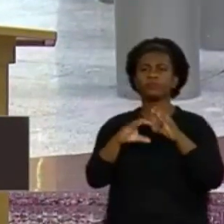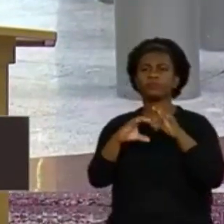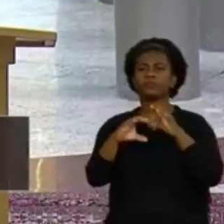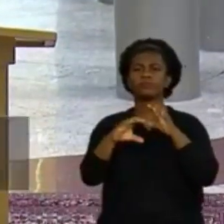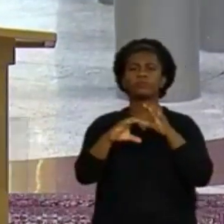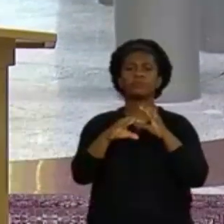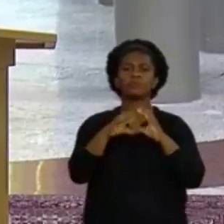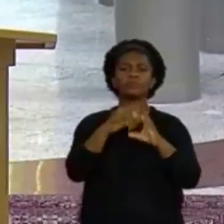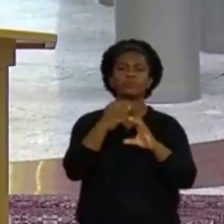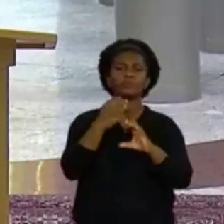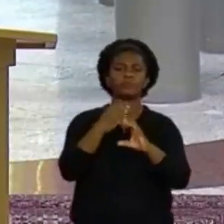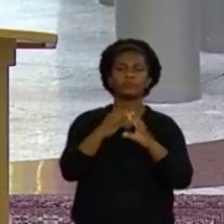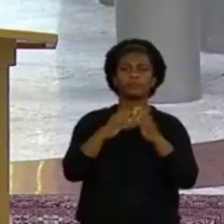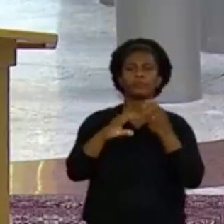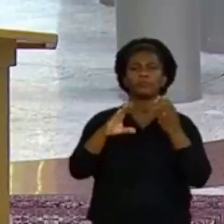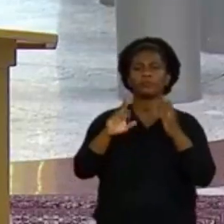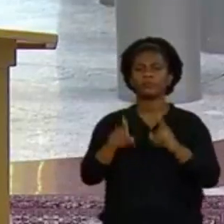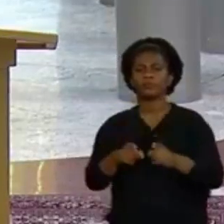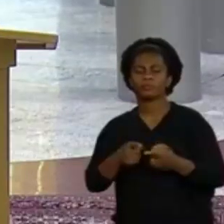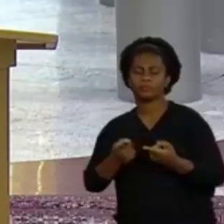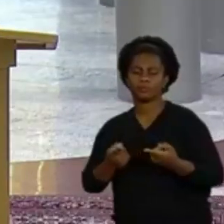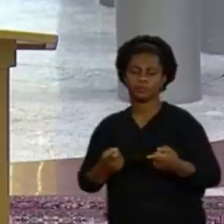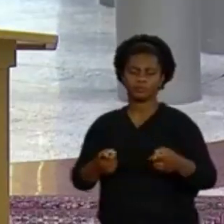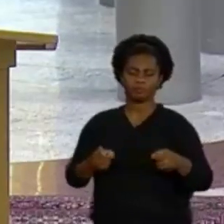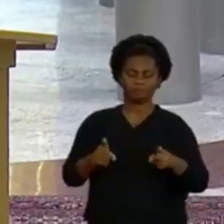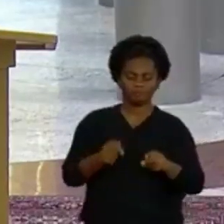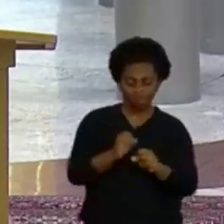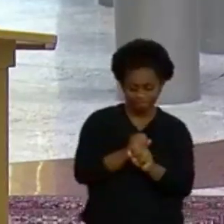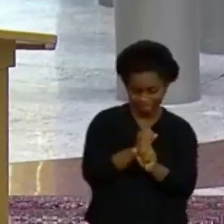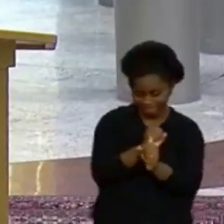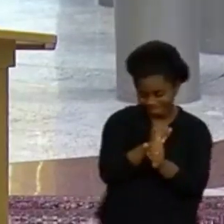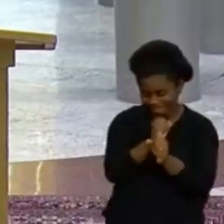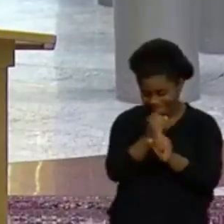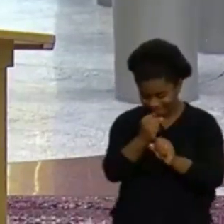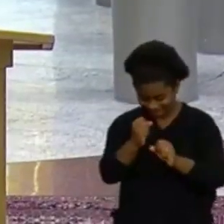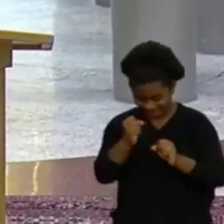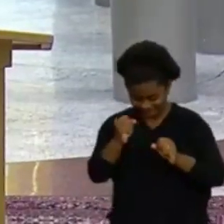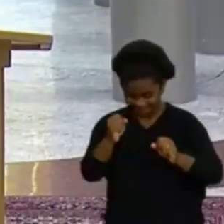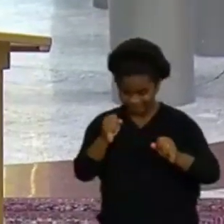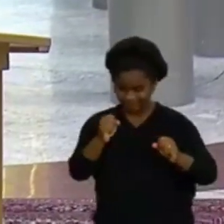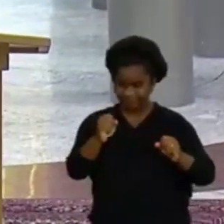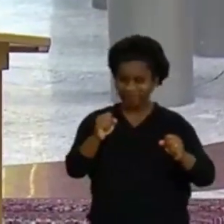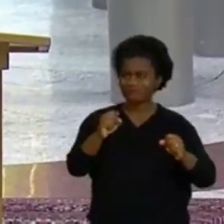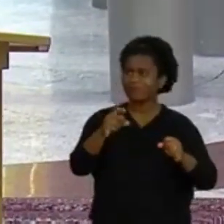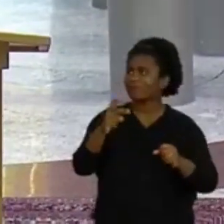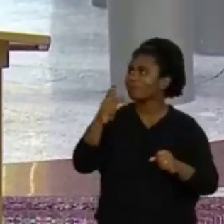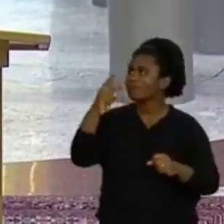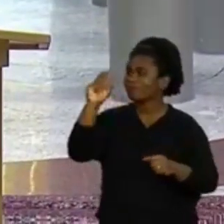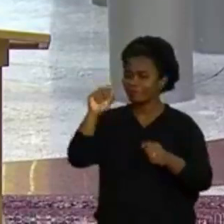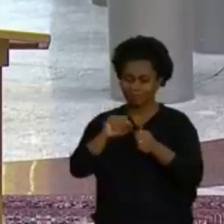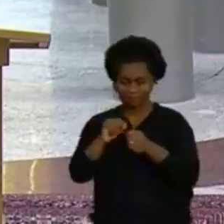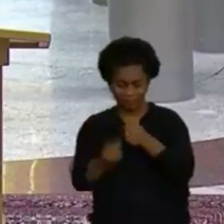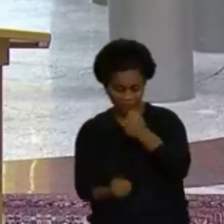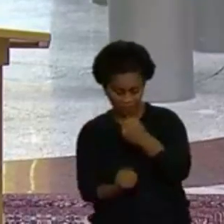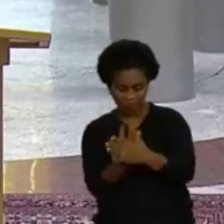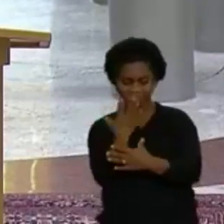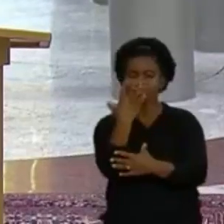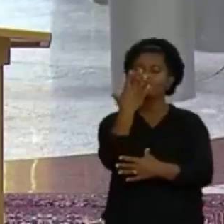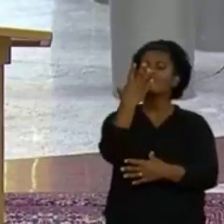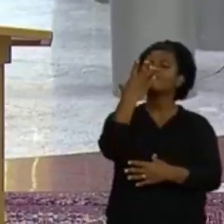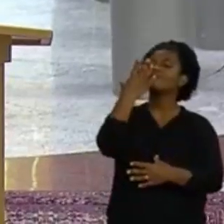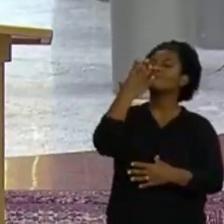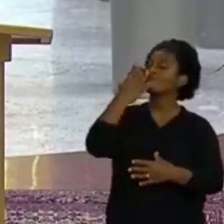são as tuas obras. Grandes são as tuas obras. Infinitas.